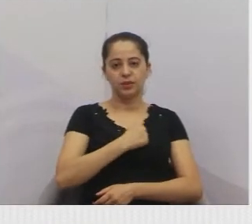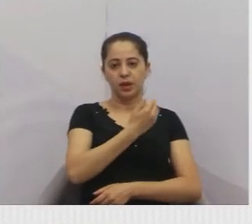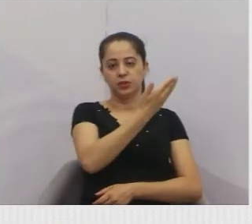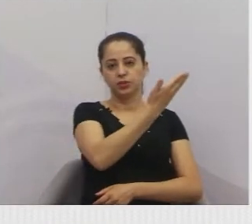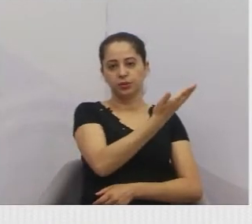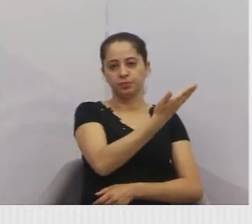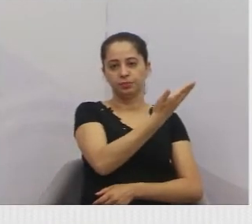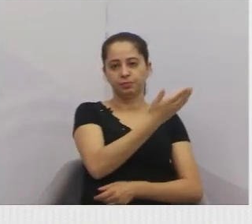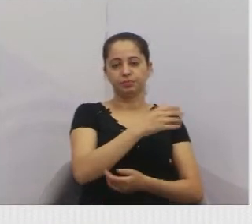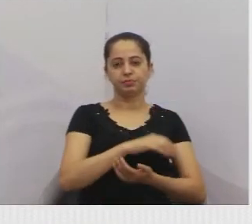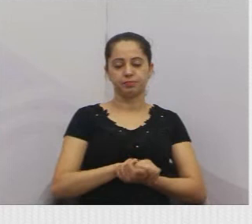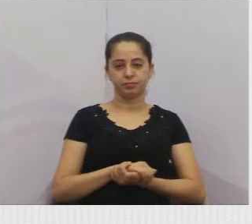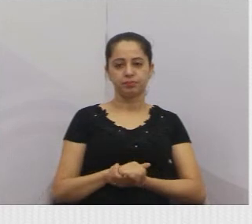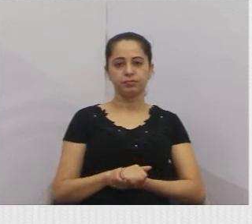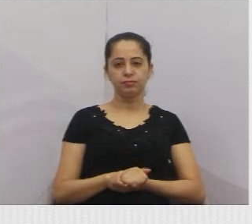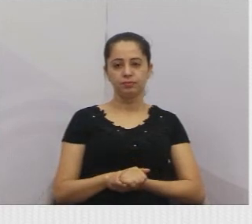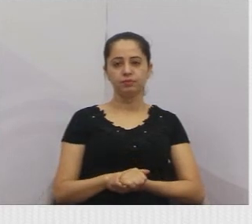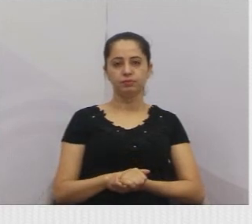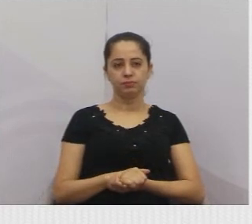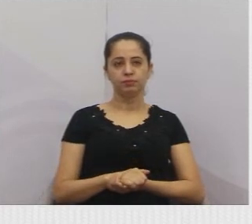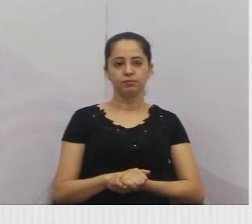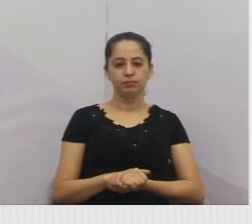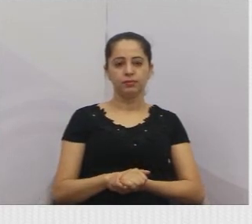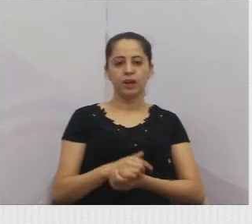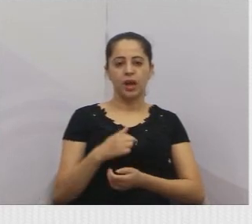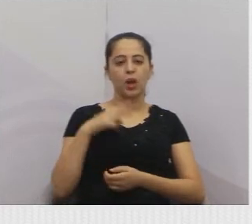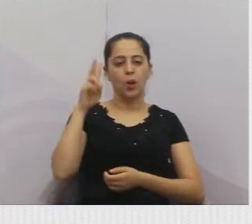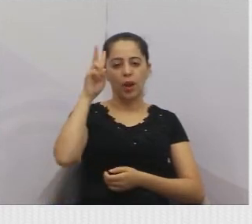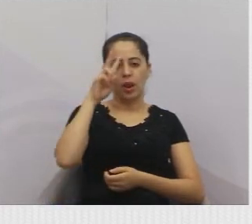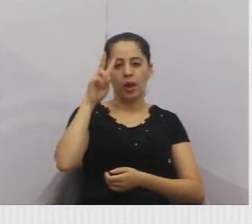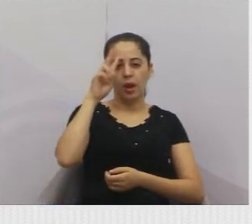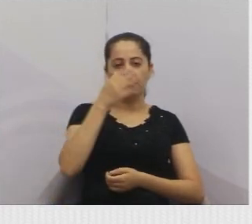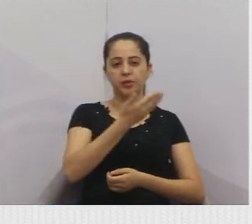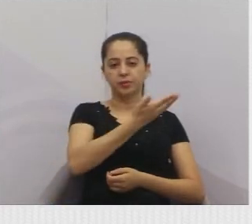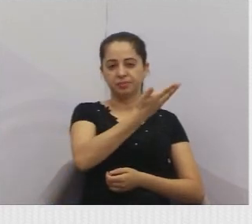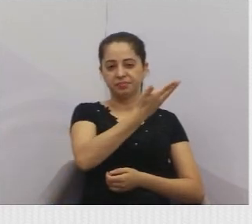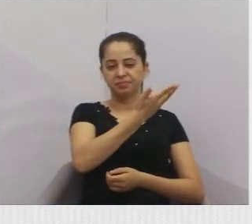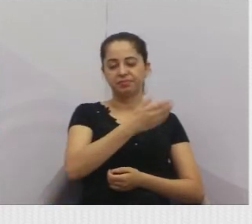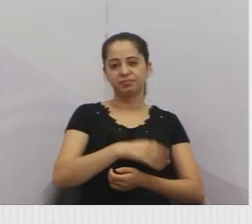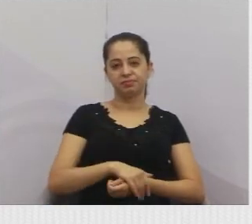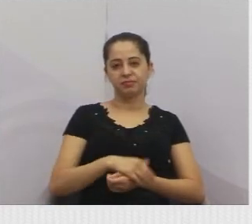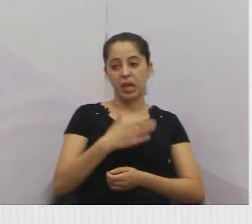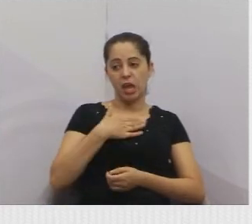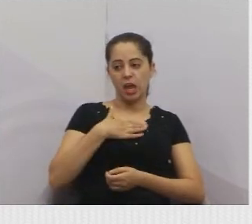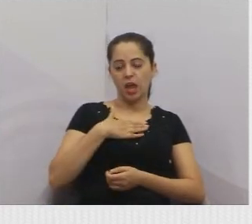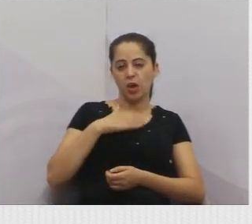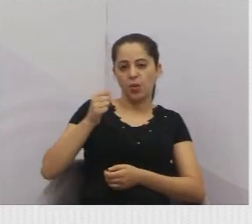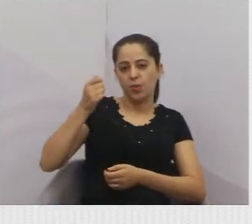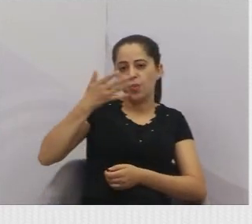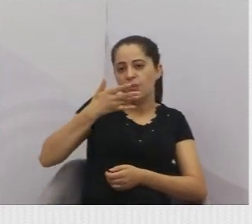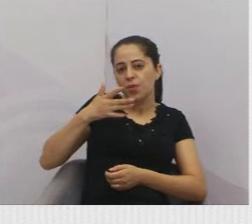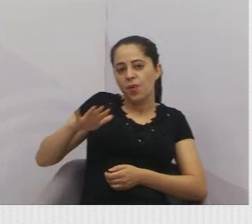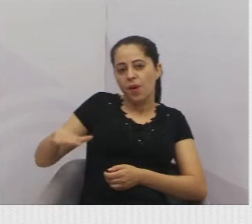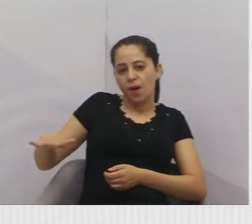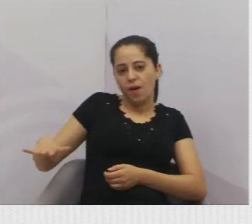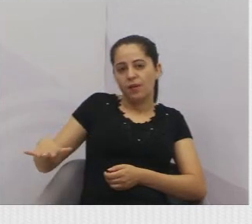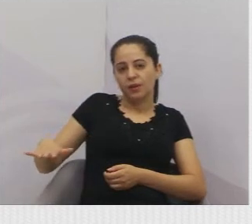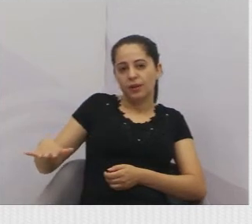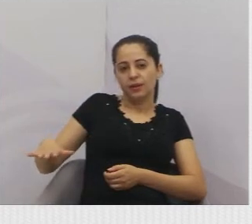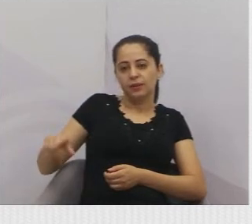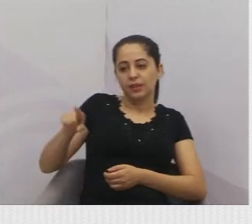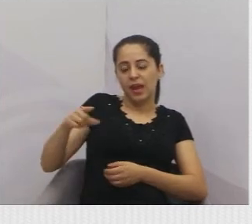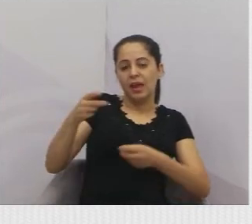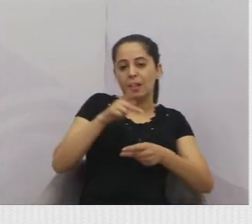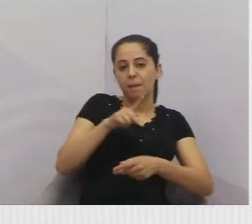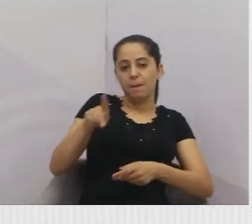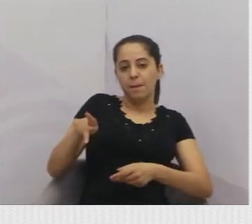tenho uma excelente lembrança do Jorge na minha infância, até porque o Jorge